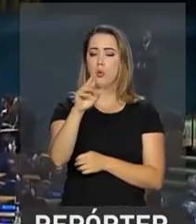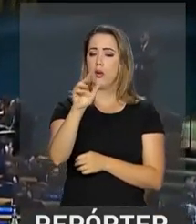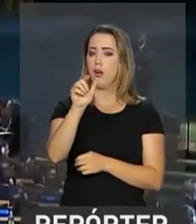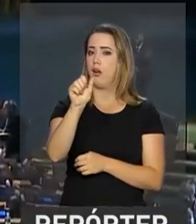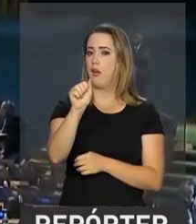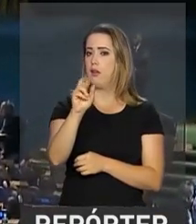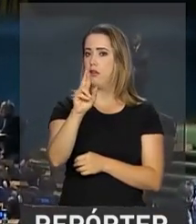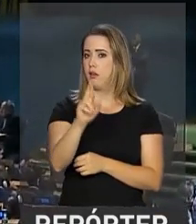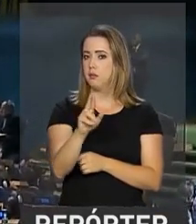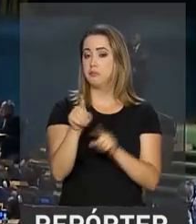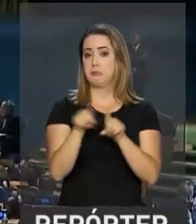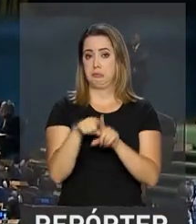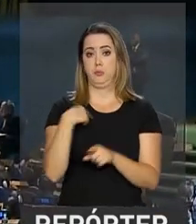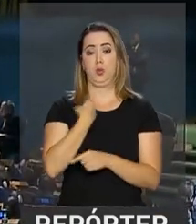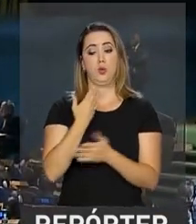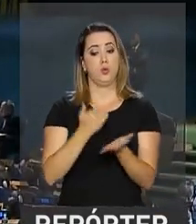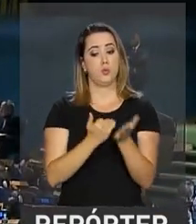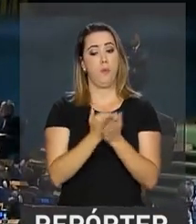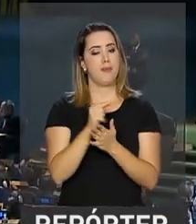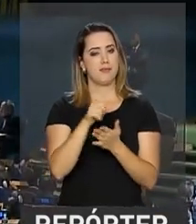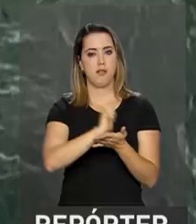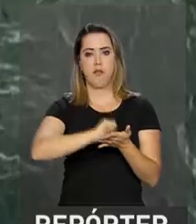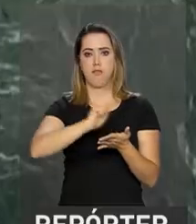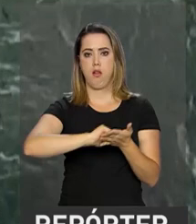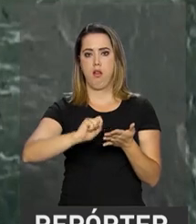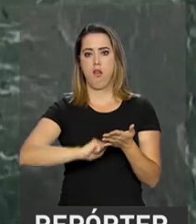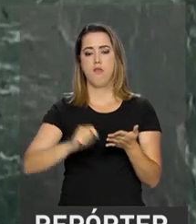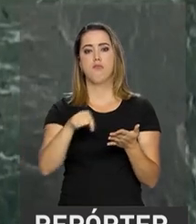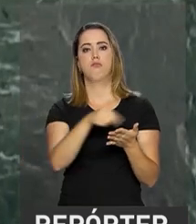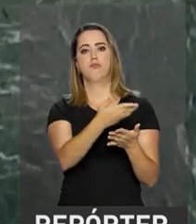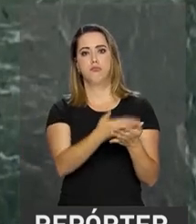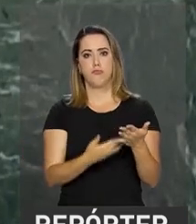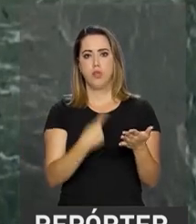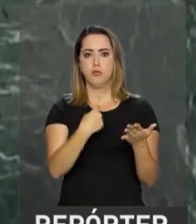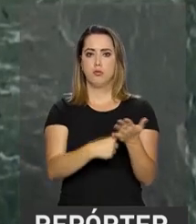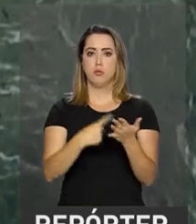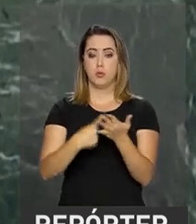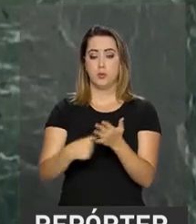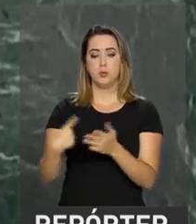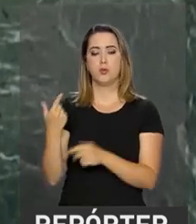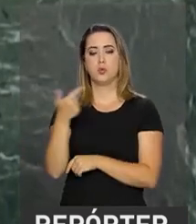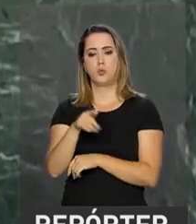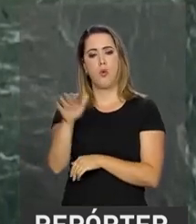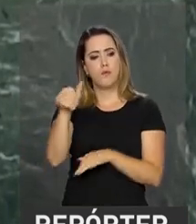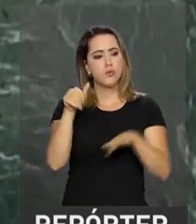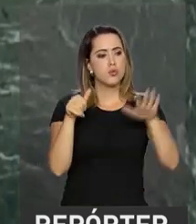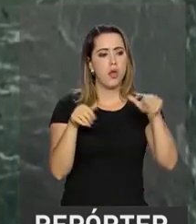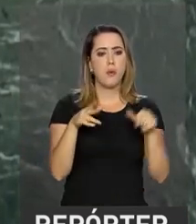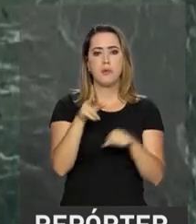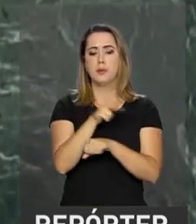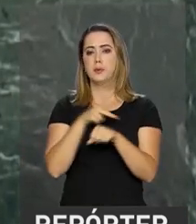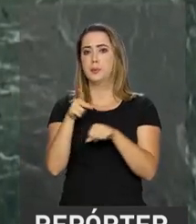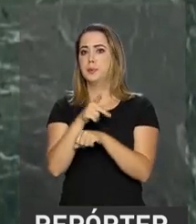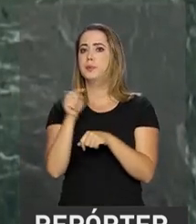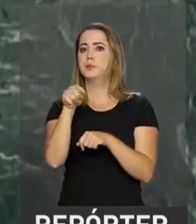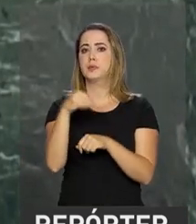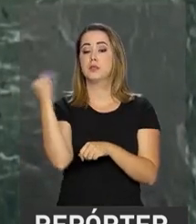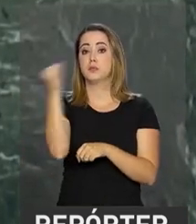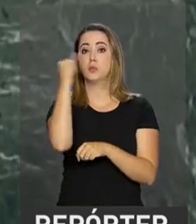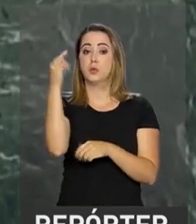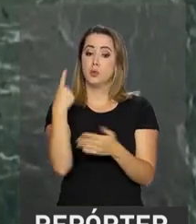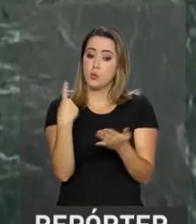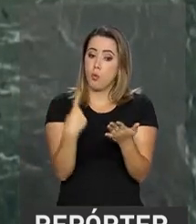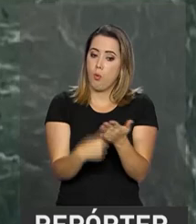tratado. Será um momento histórico. Reiteramos nosso chamado a que as potências nucleares